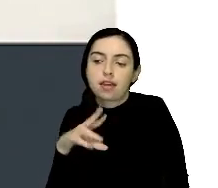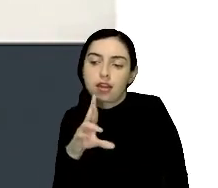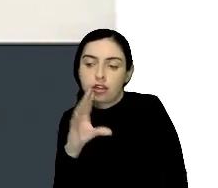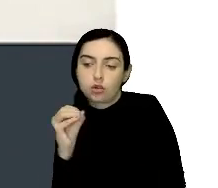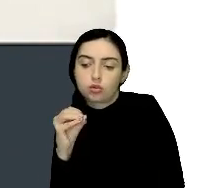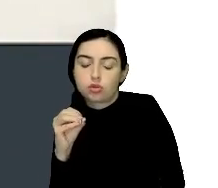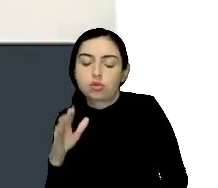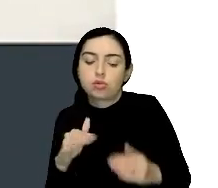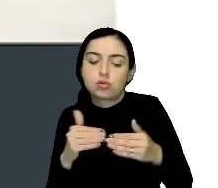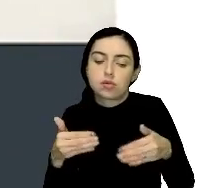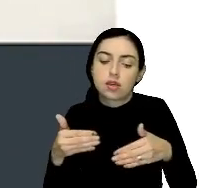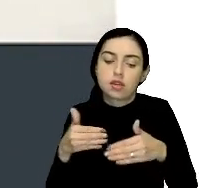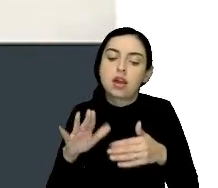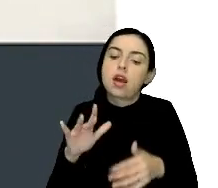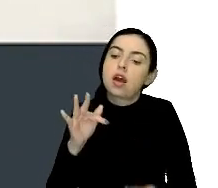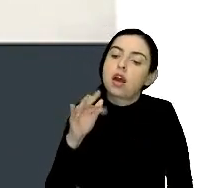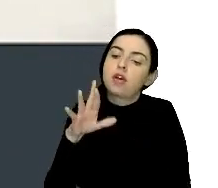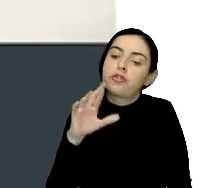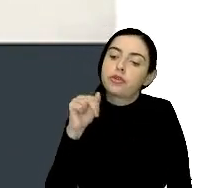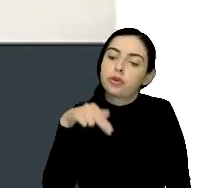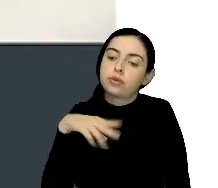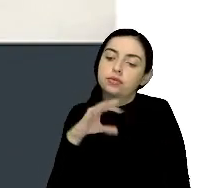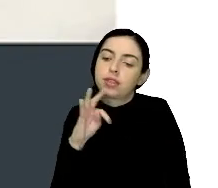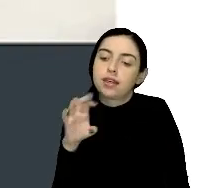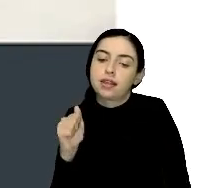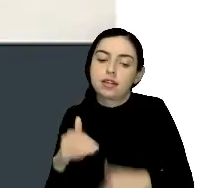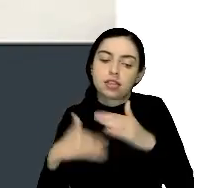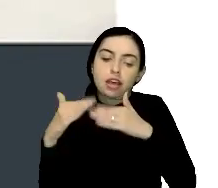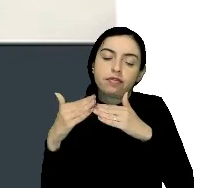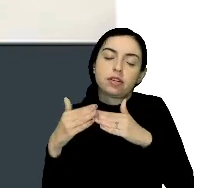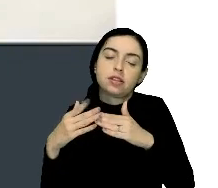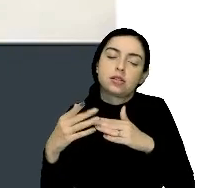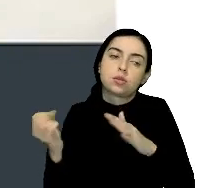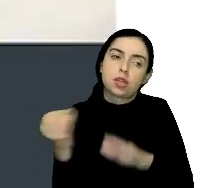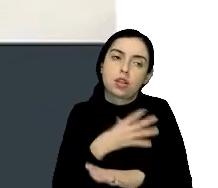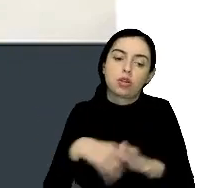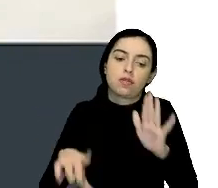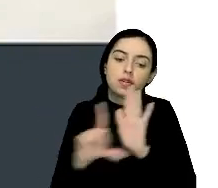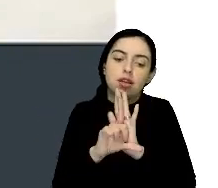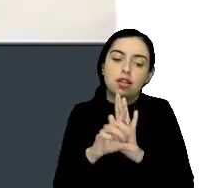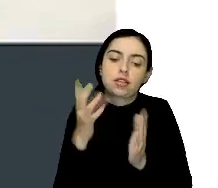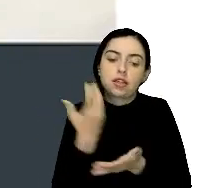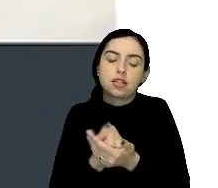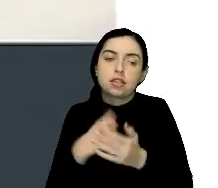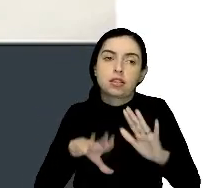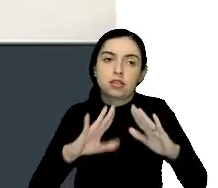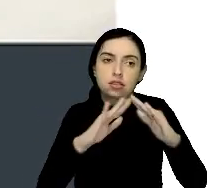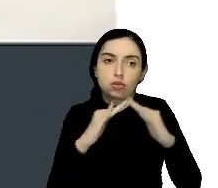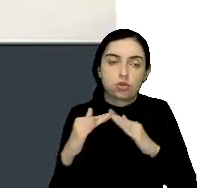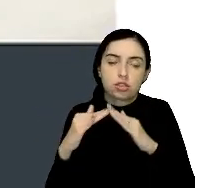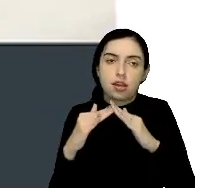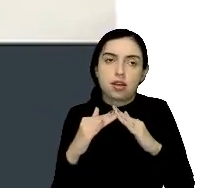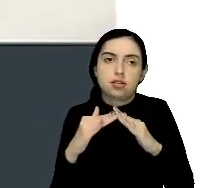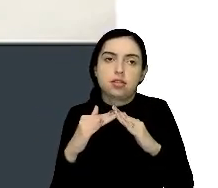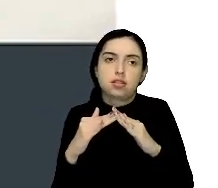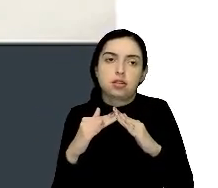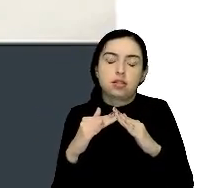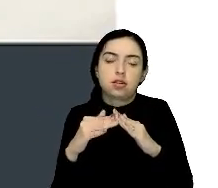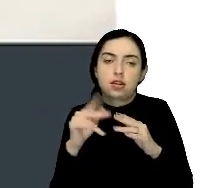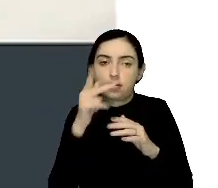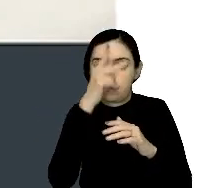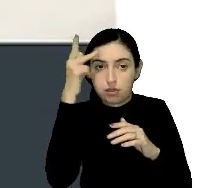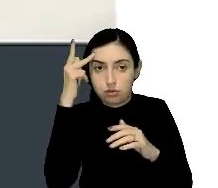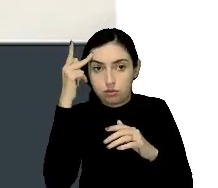A gente teve avanços na nova lei, né, especialmente essa de concessão de residência para aquele que foi